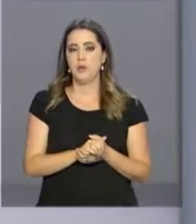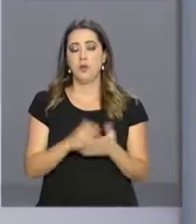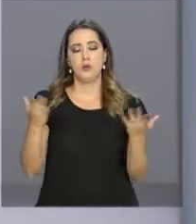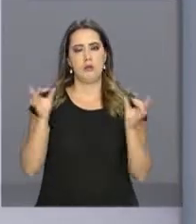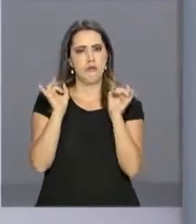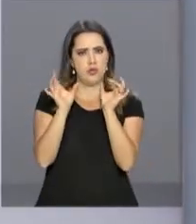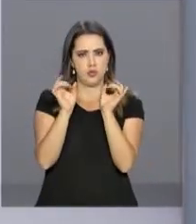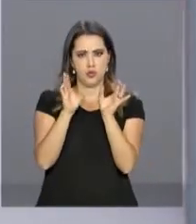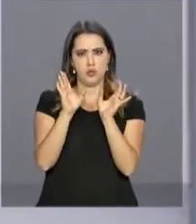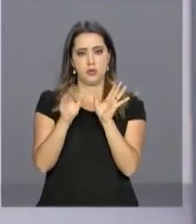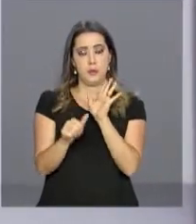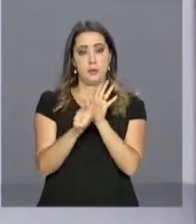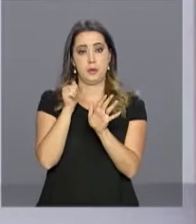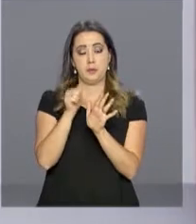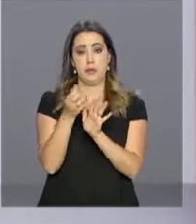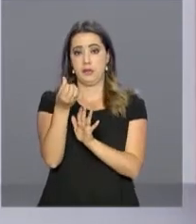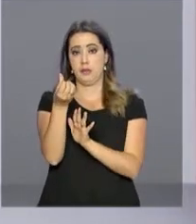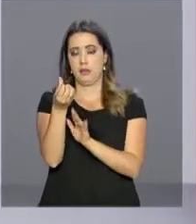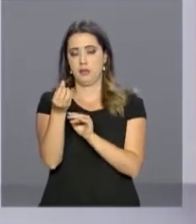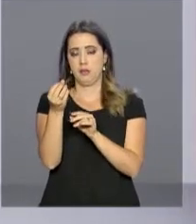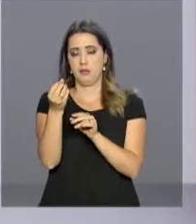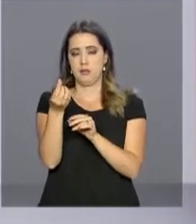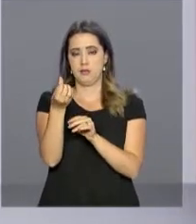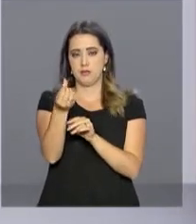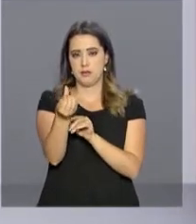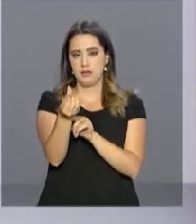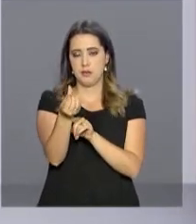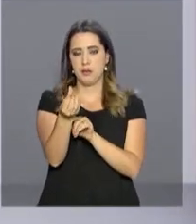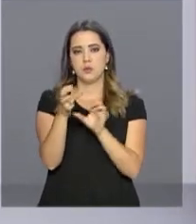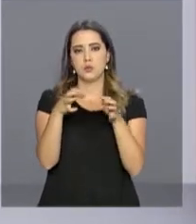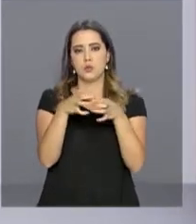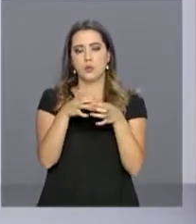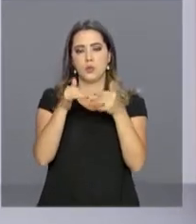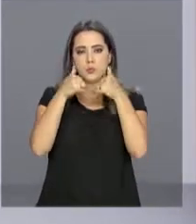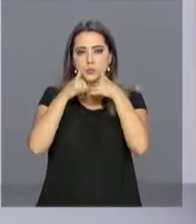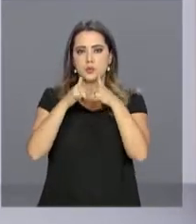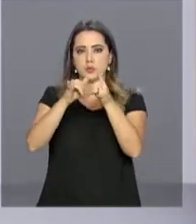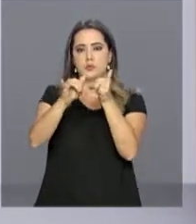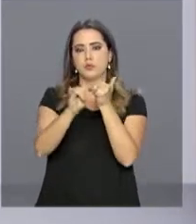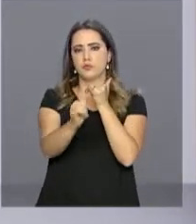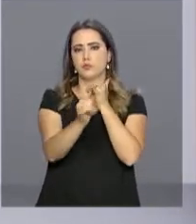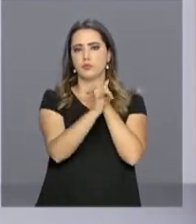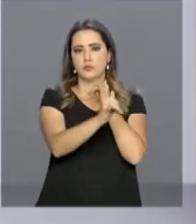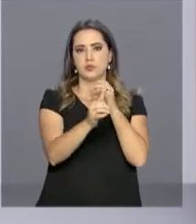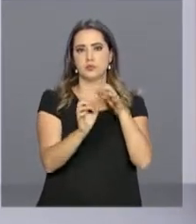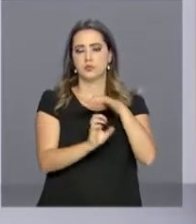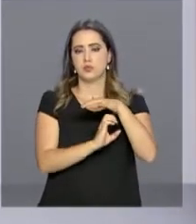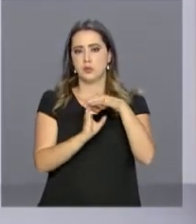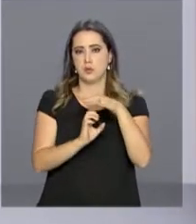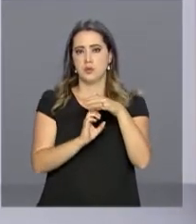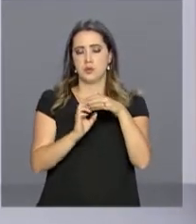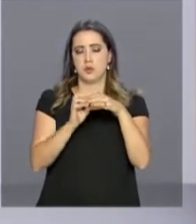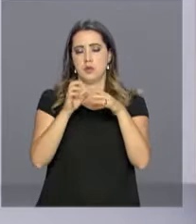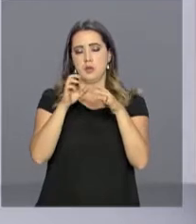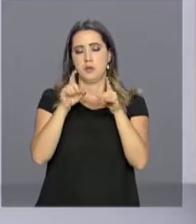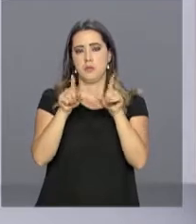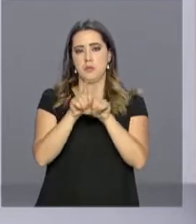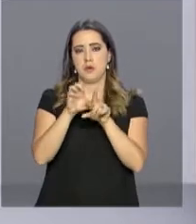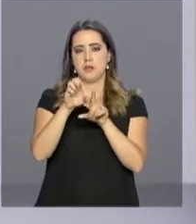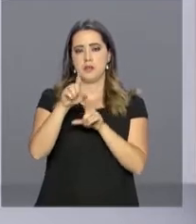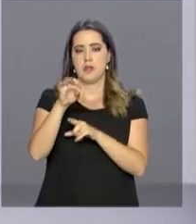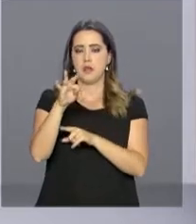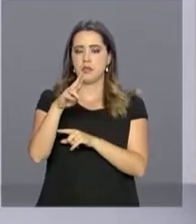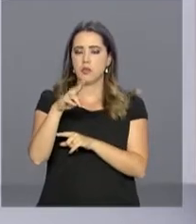leiloada a primeira das seis distribuidoras de energia elétrica da eletrobrás a companhia de energia do piauí cepisa a